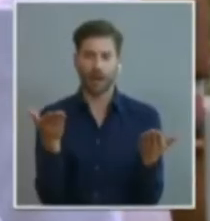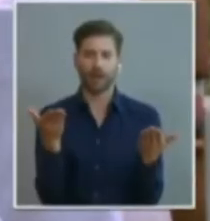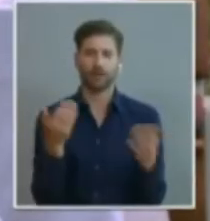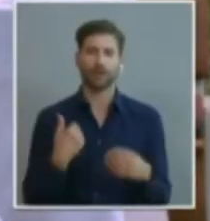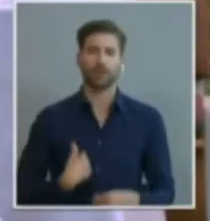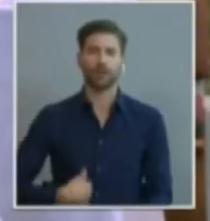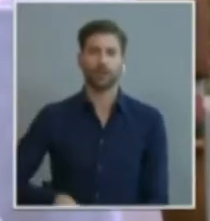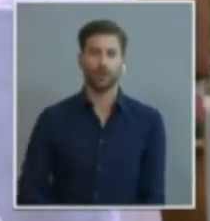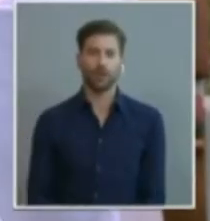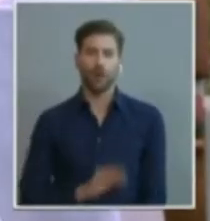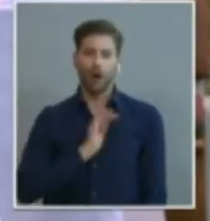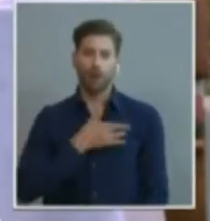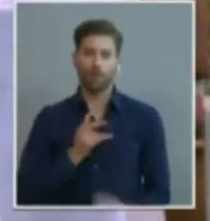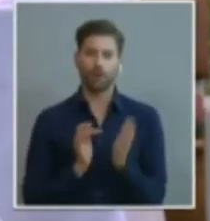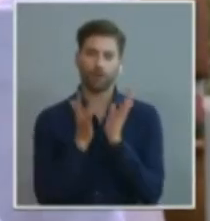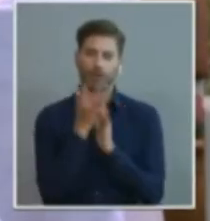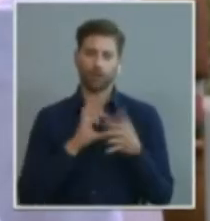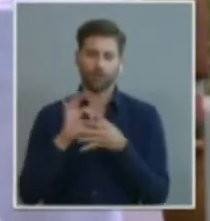Amém.